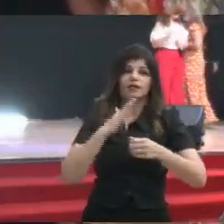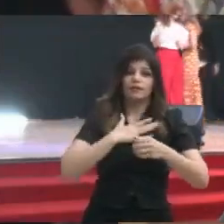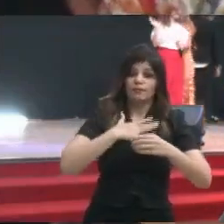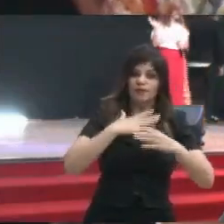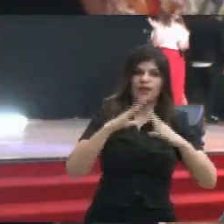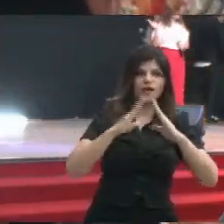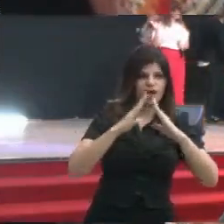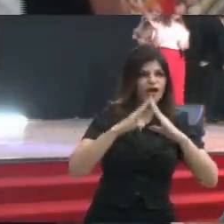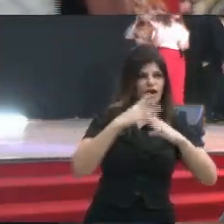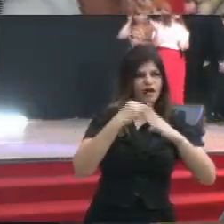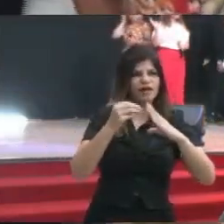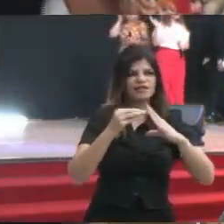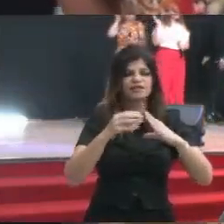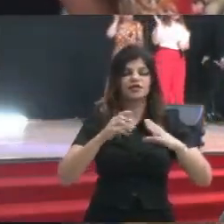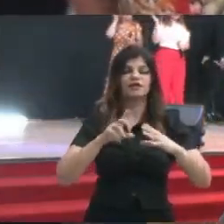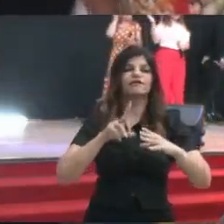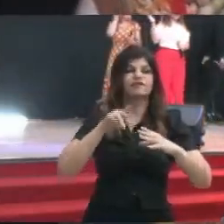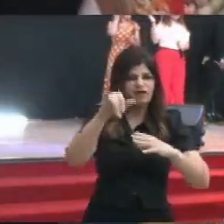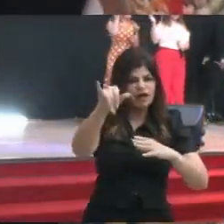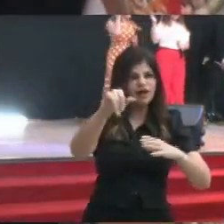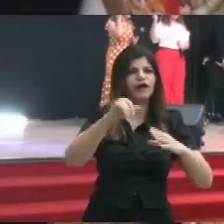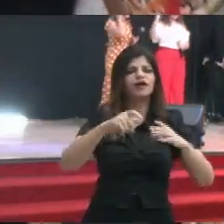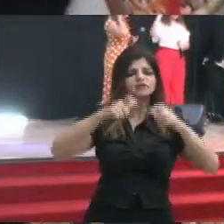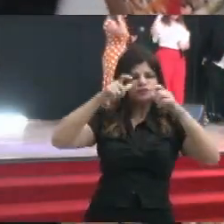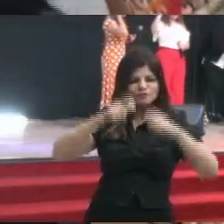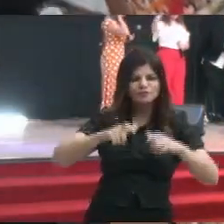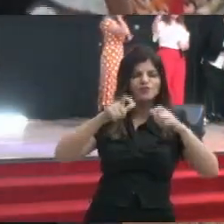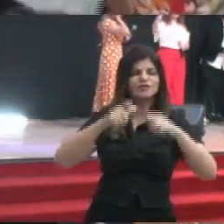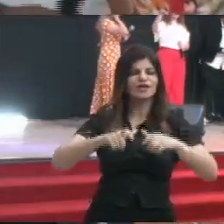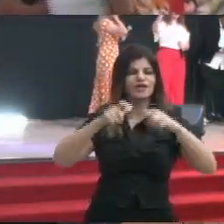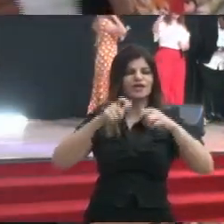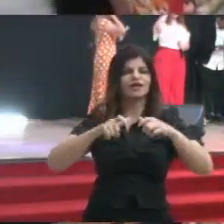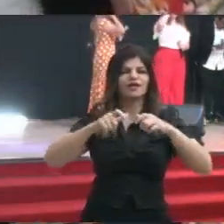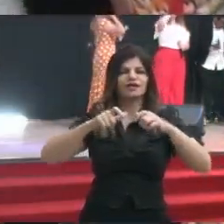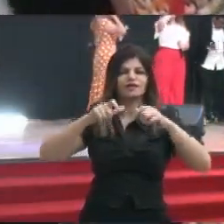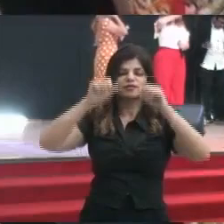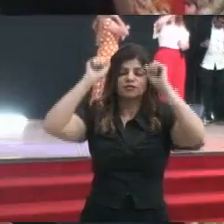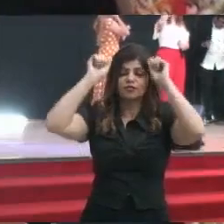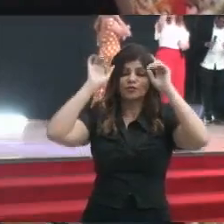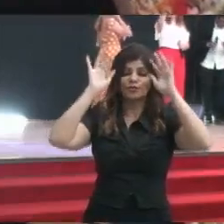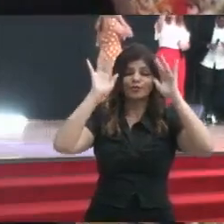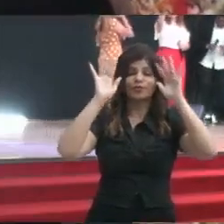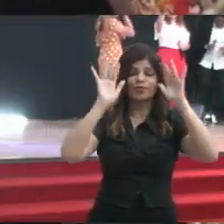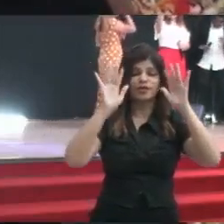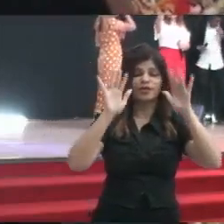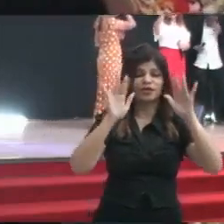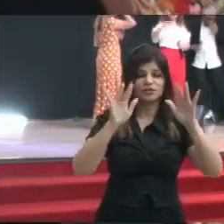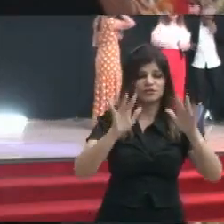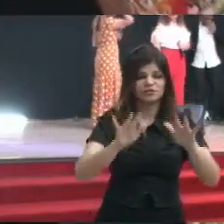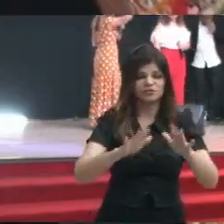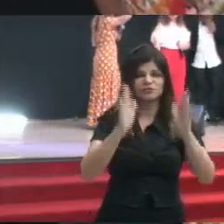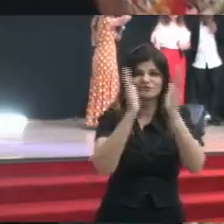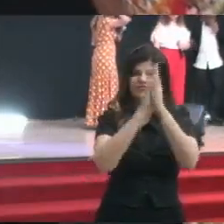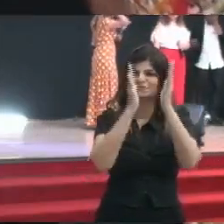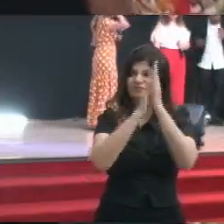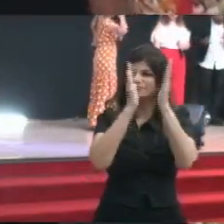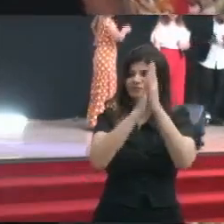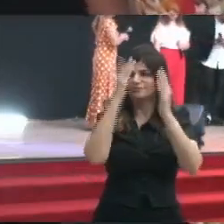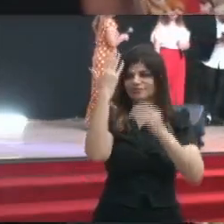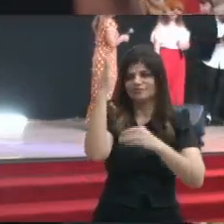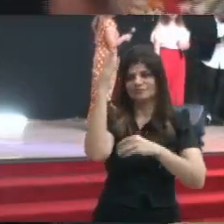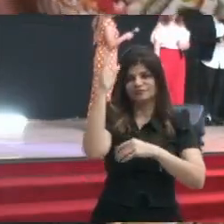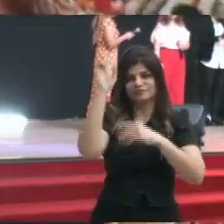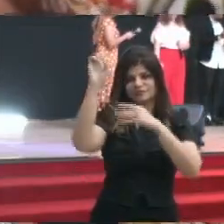casa será um lugar de bênçãos. Dê mais um aplauso ao